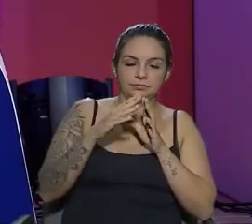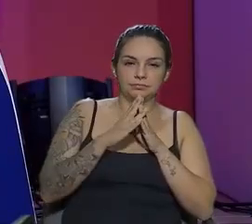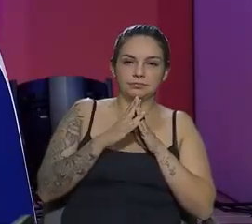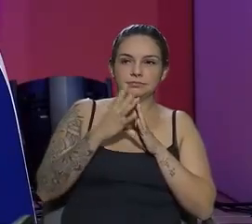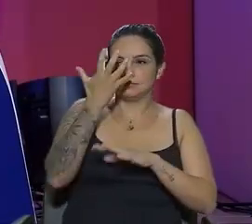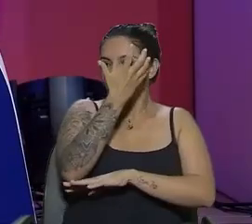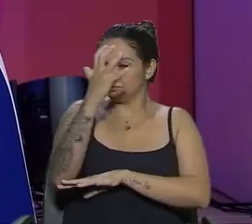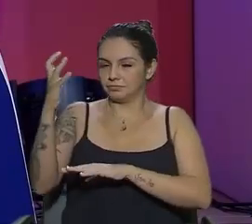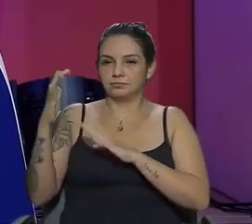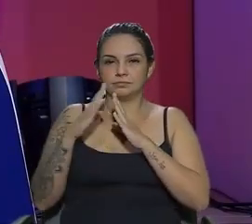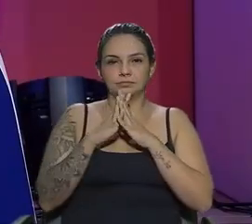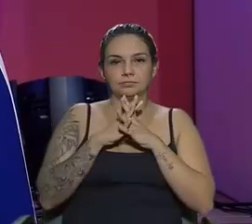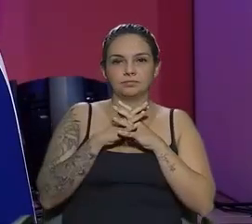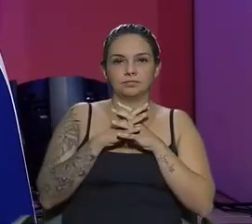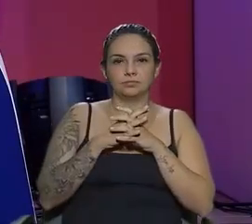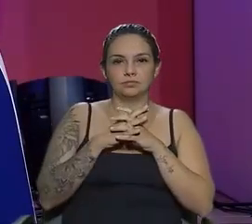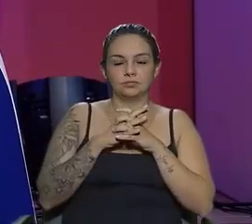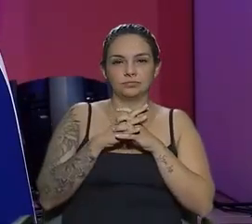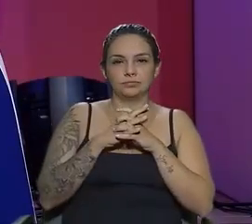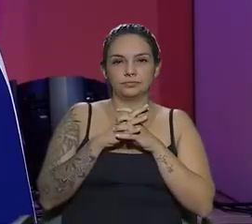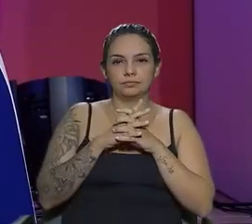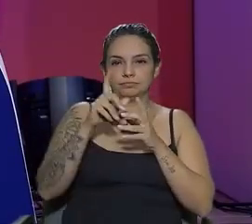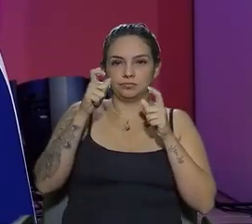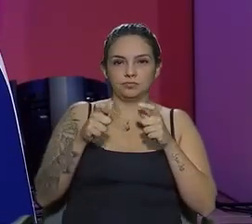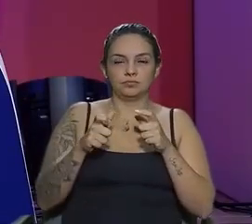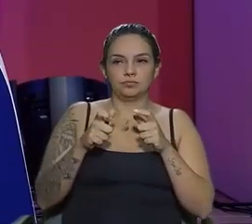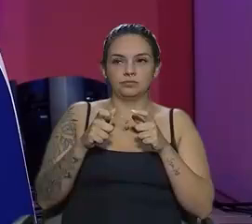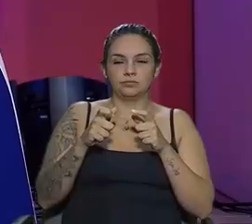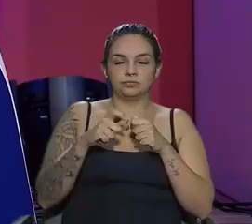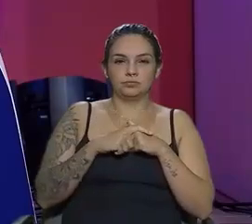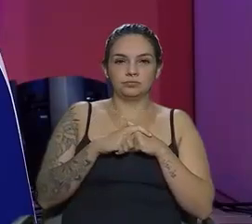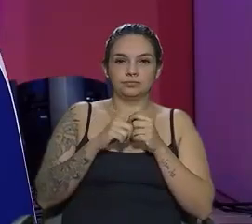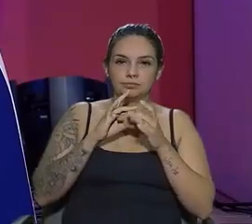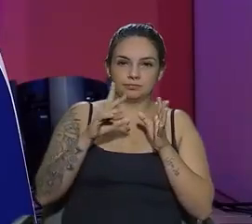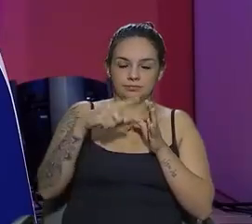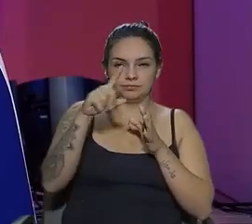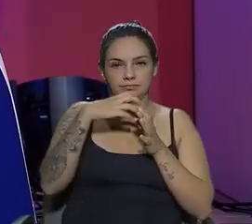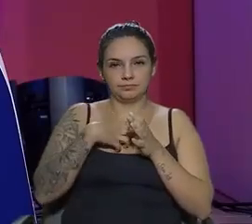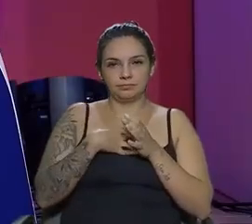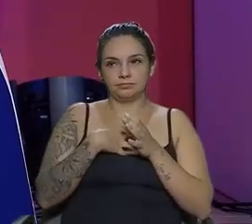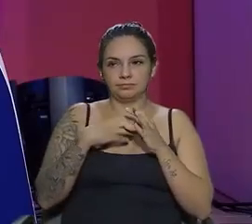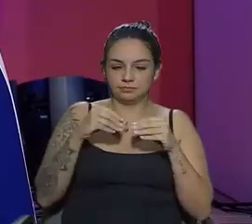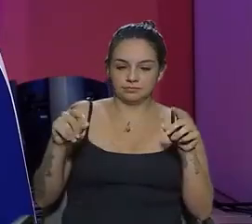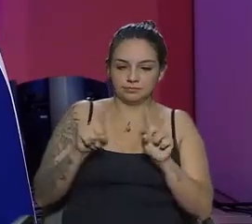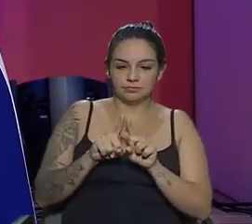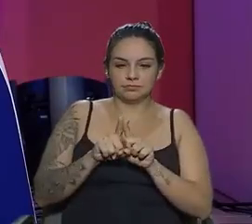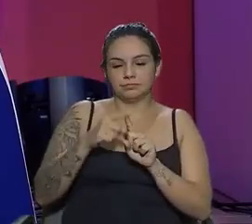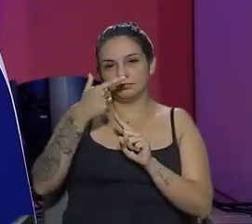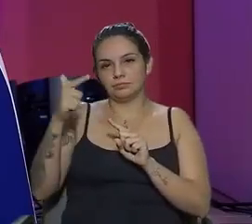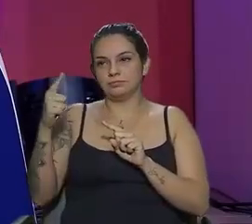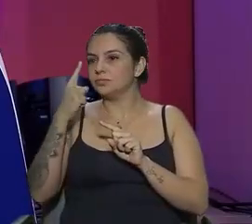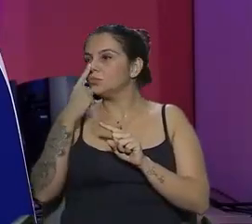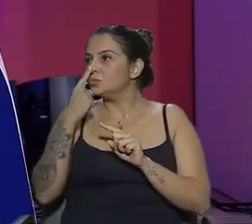né, por uma floresta, por uma ambiência, né, que permita você sentir a terra, mas também